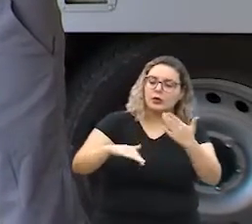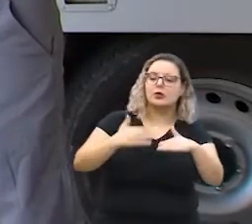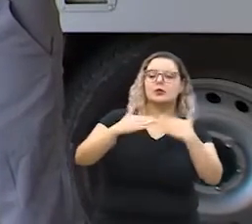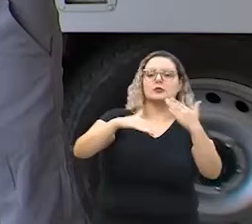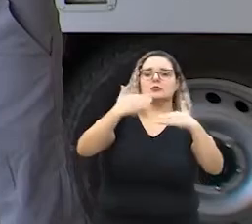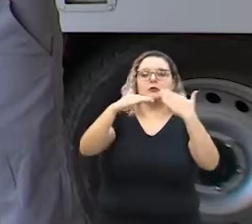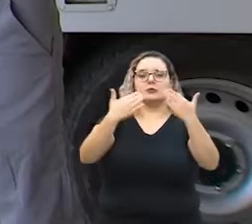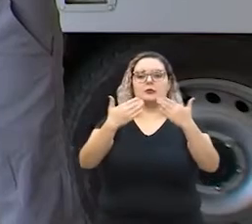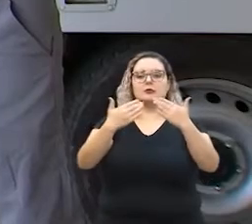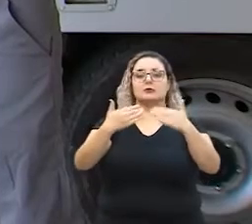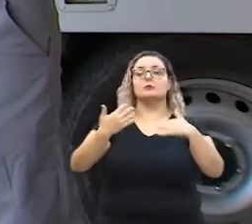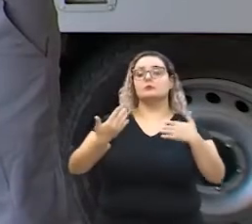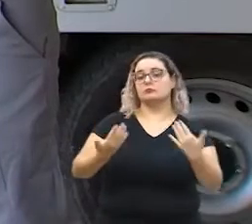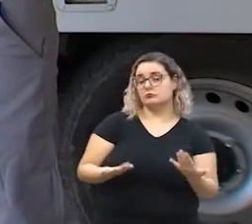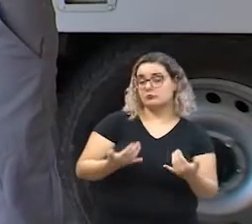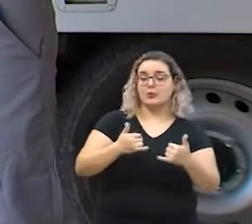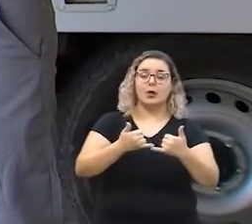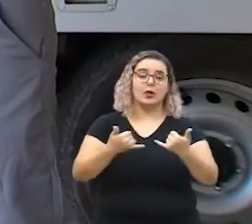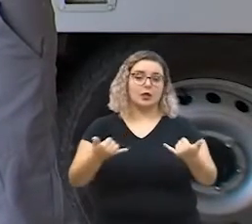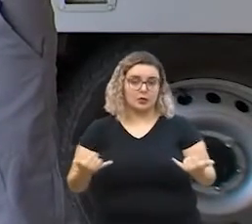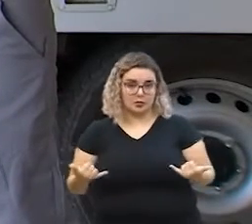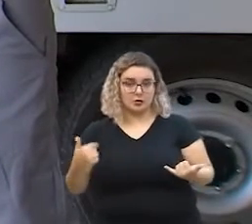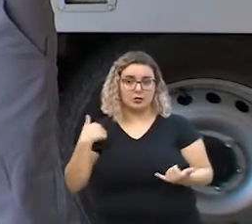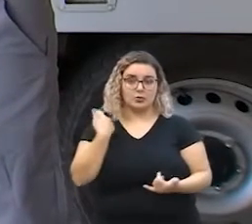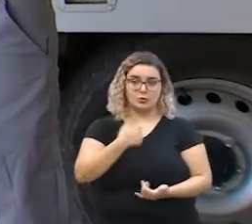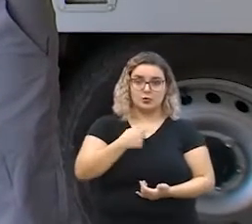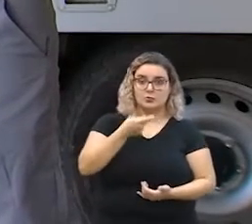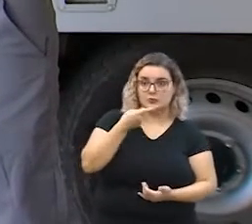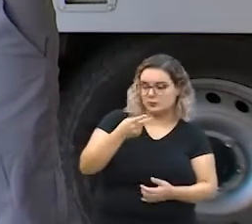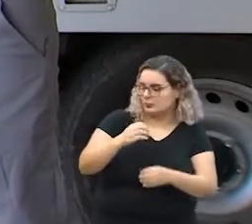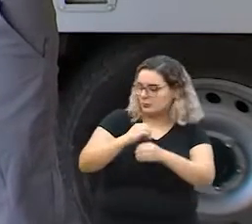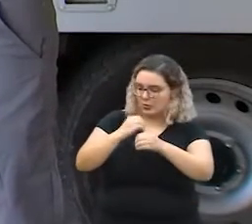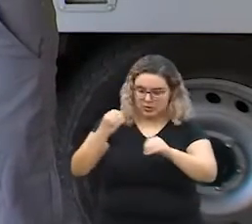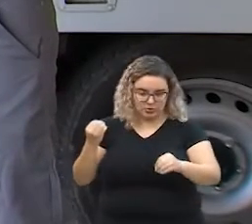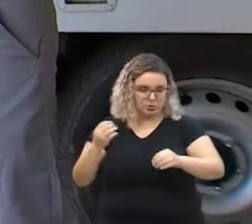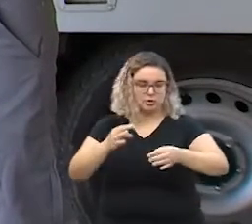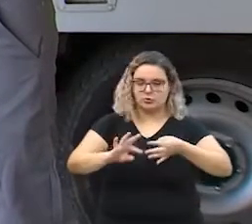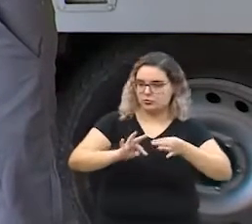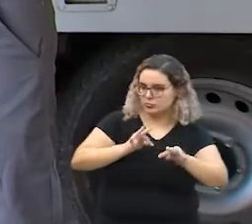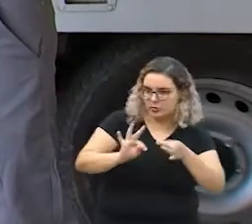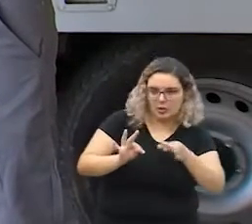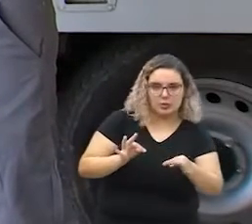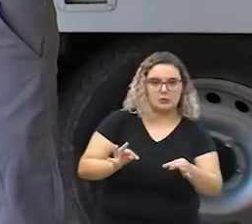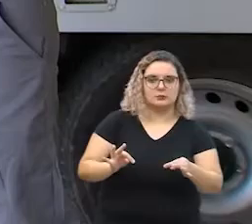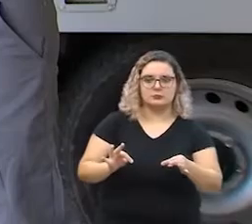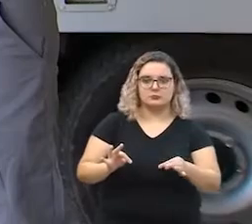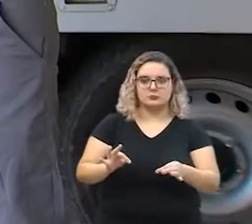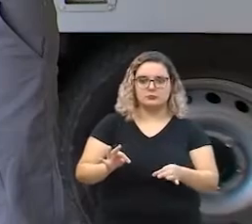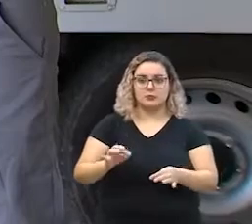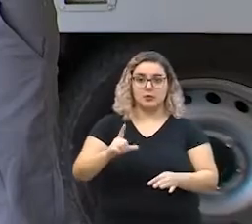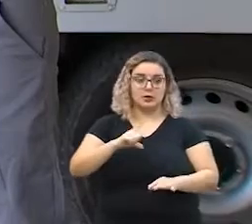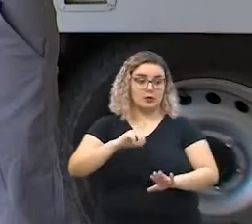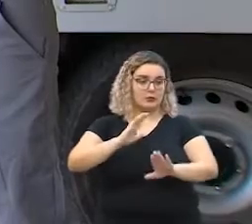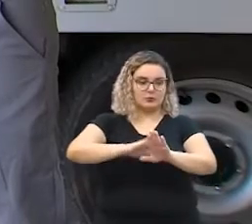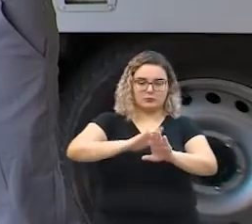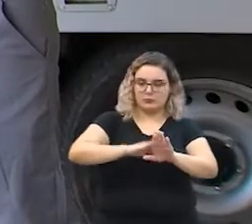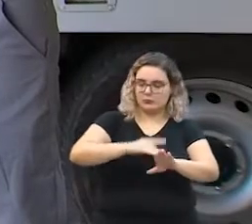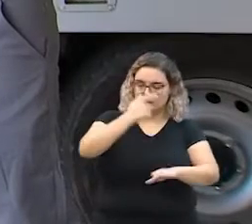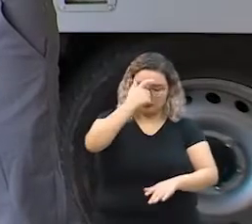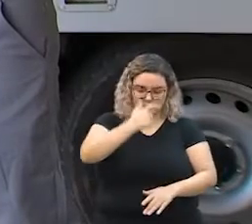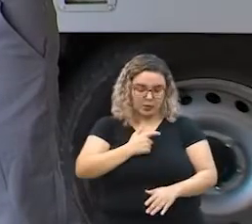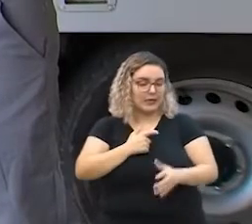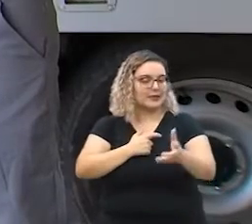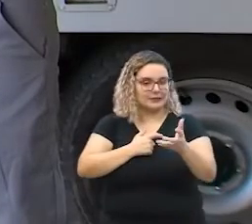crescimento, né? Desde eletricista, que a gente foi falado, para engenheiro, para técnico. Basta uma atitude pessoal mesmo, a